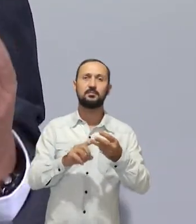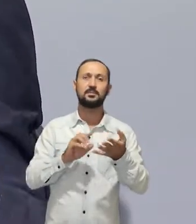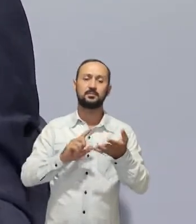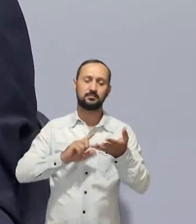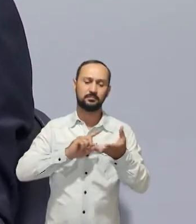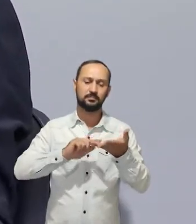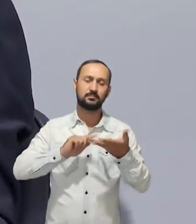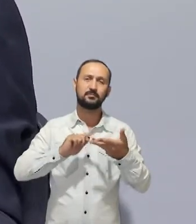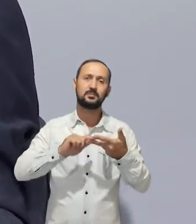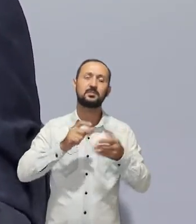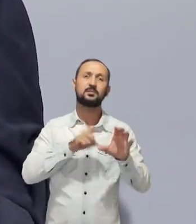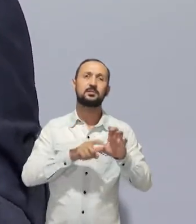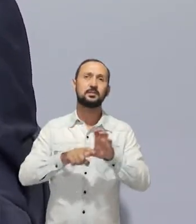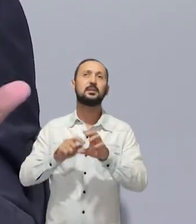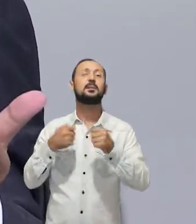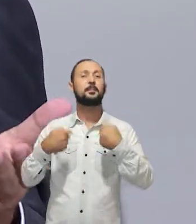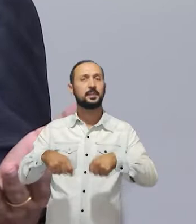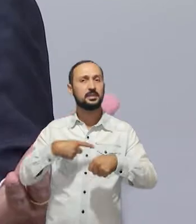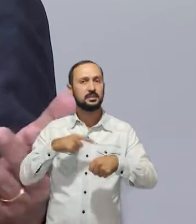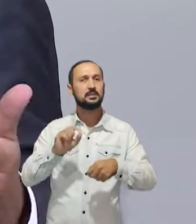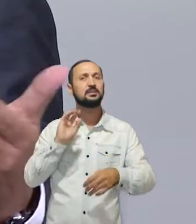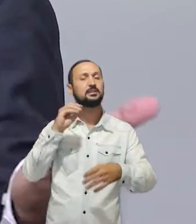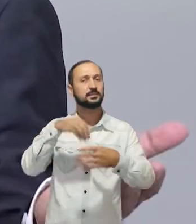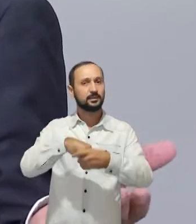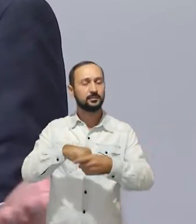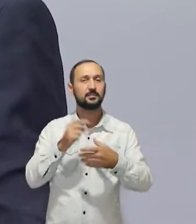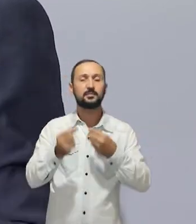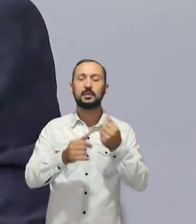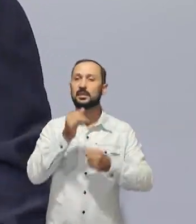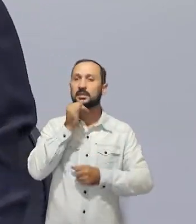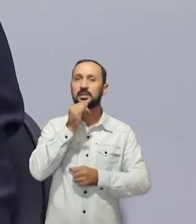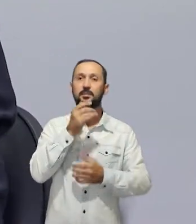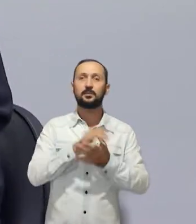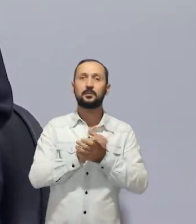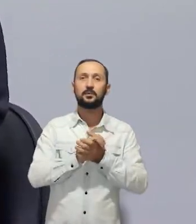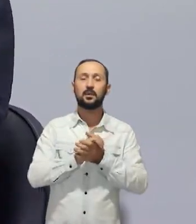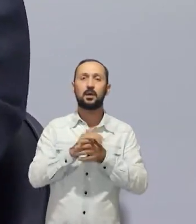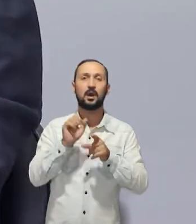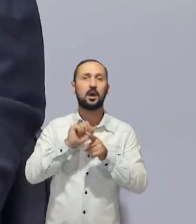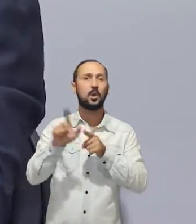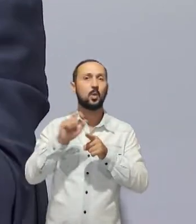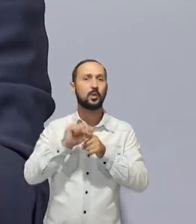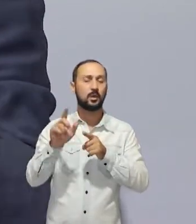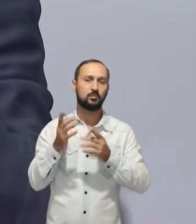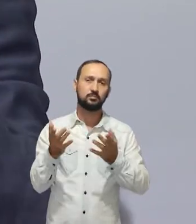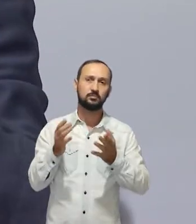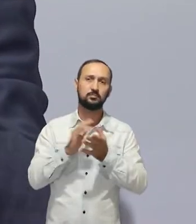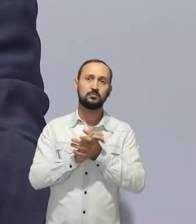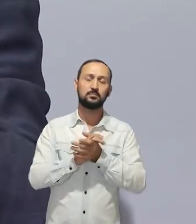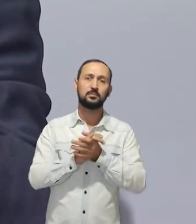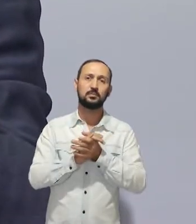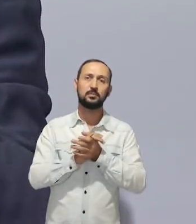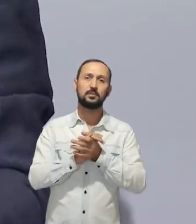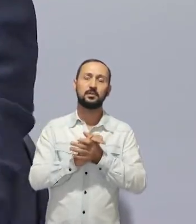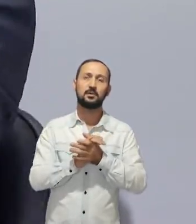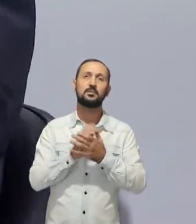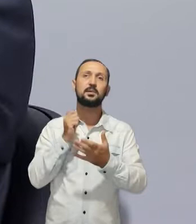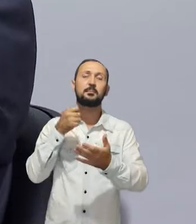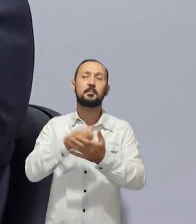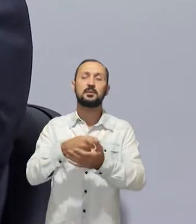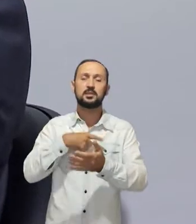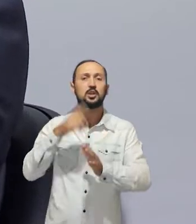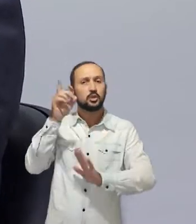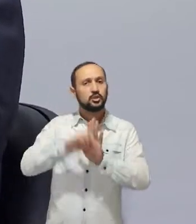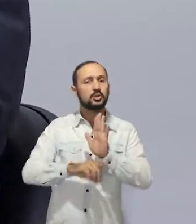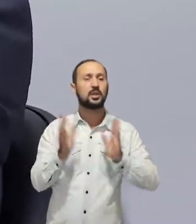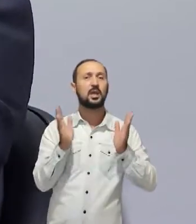monte de despesas que seriam dedutíveis, a meu ver, como, por exemplo, um aluguel. Você paga aluguel, a Constituição lhe diz que você tem direito à